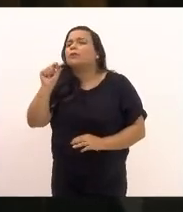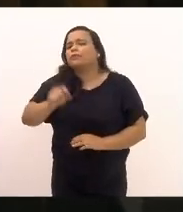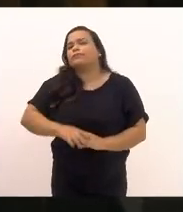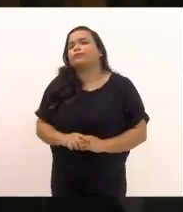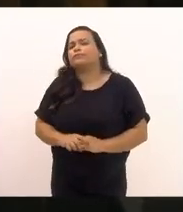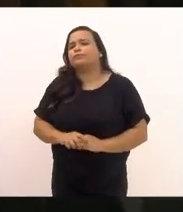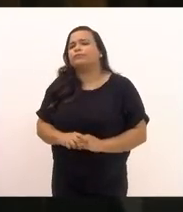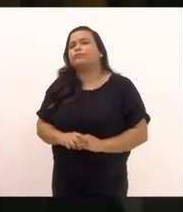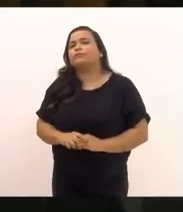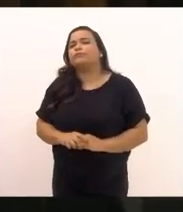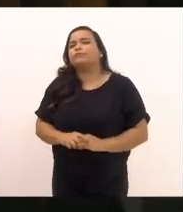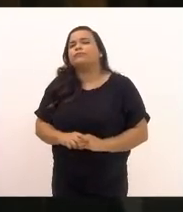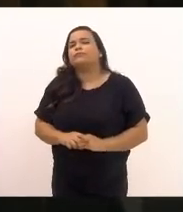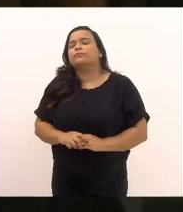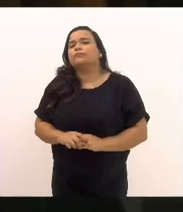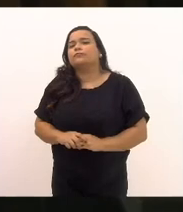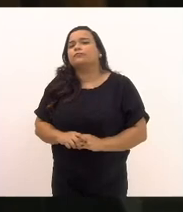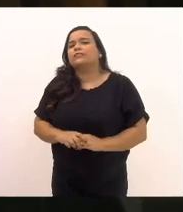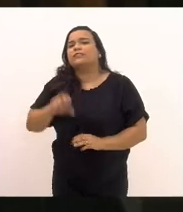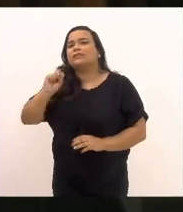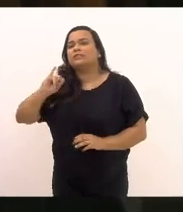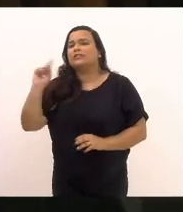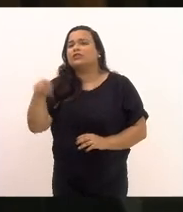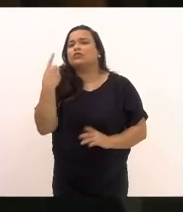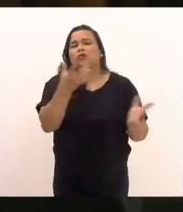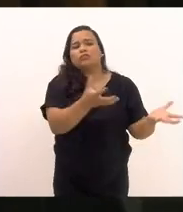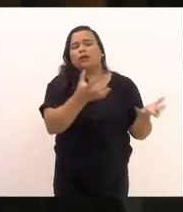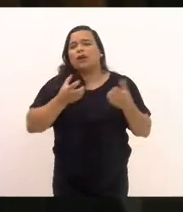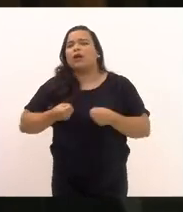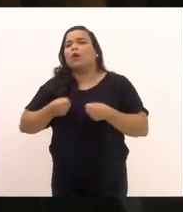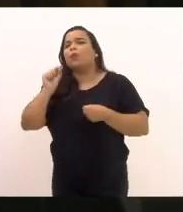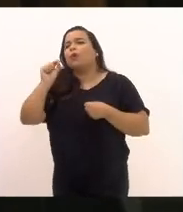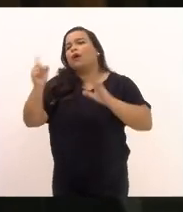quando a gente recebe uma denúncia